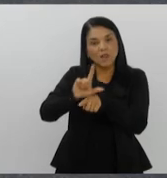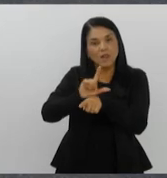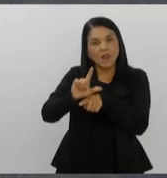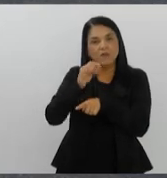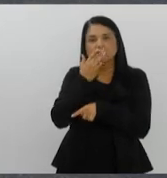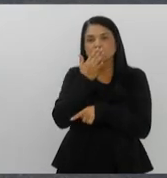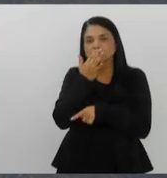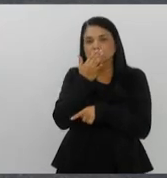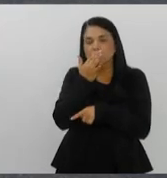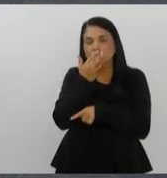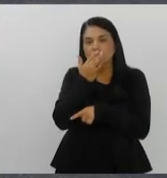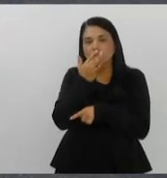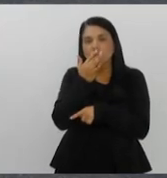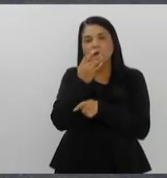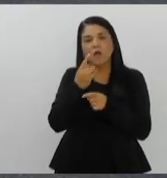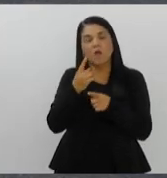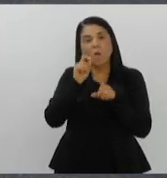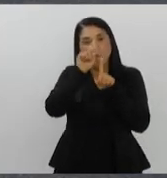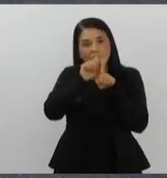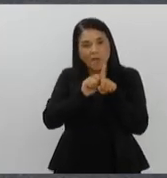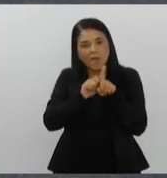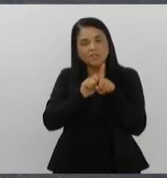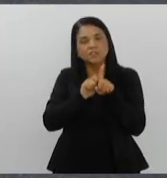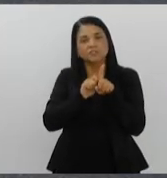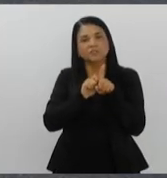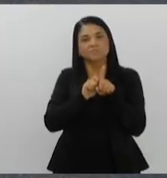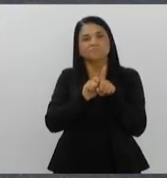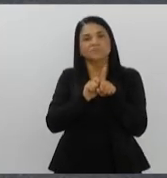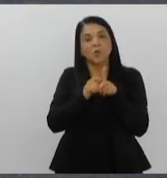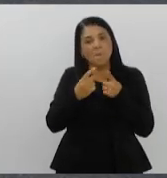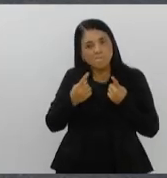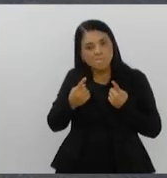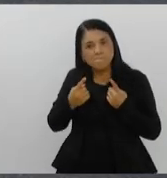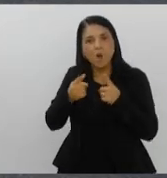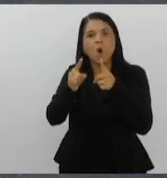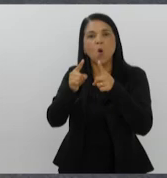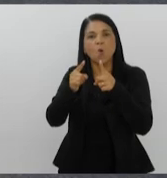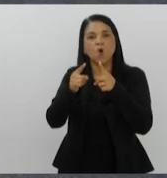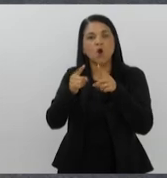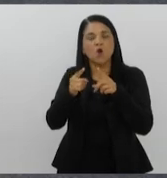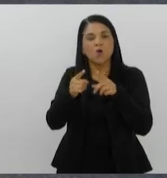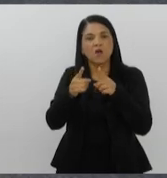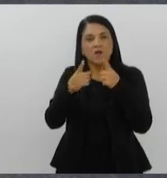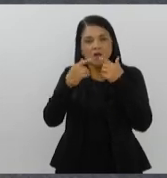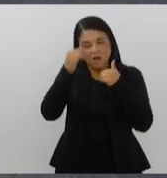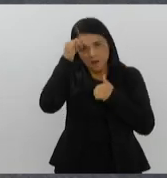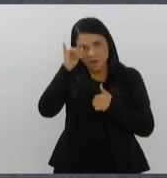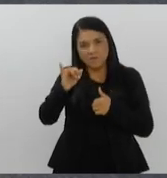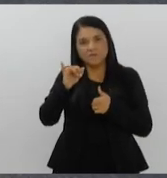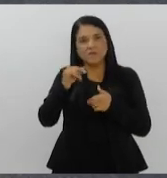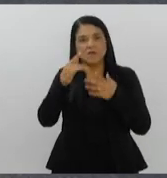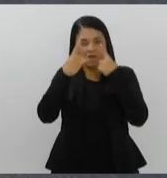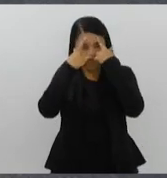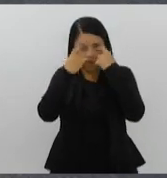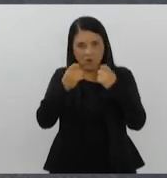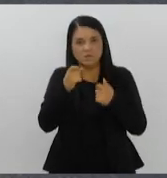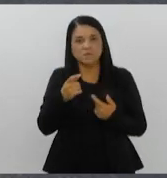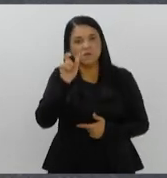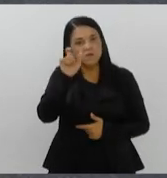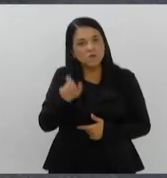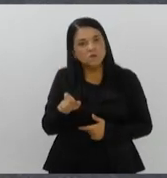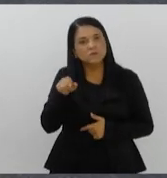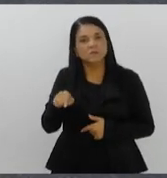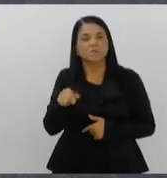mês de combate à violência contra a mulher. Então, termos uma política também de abertura de DEANs